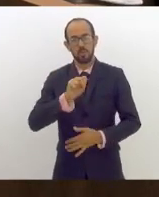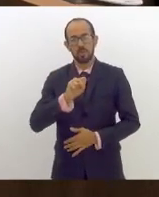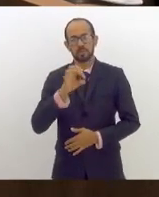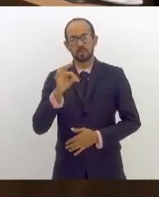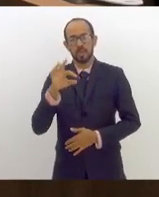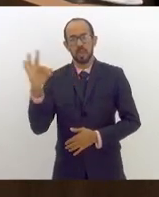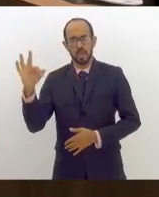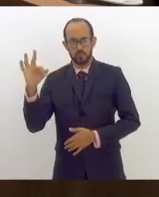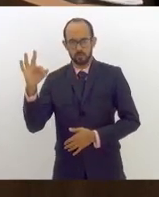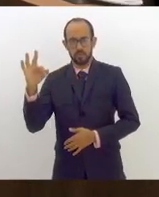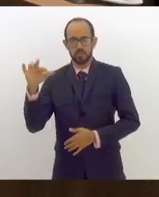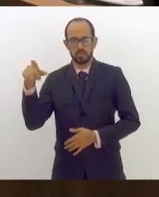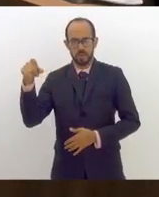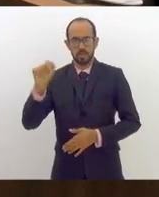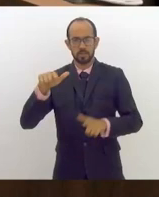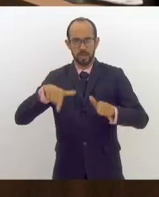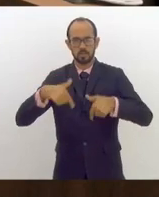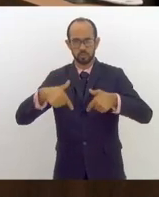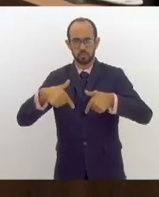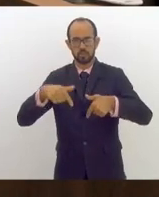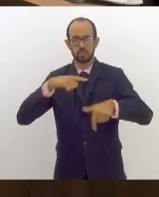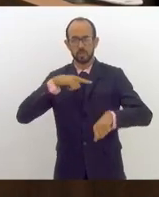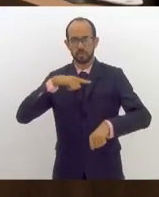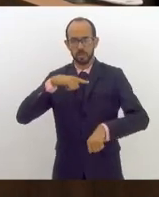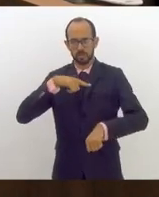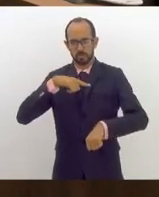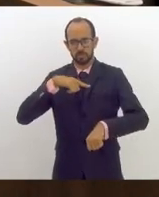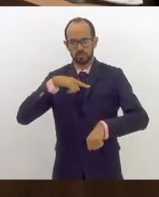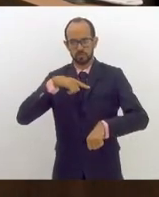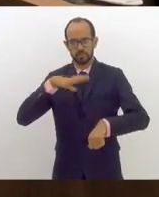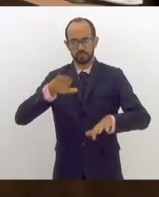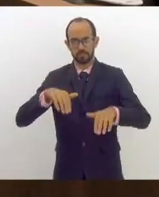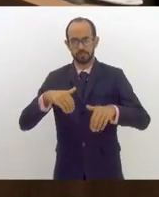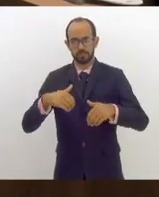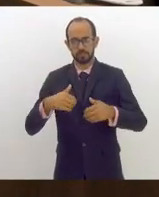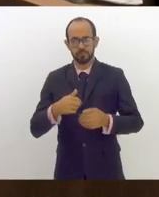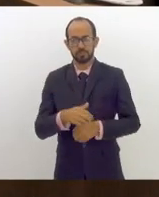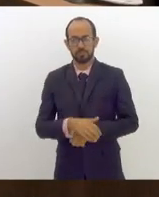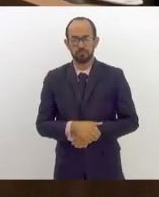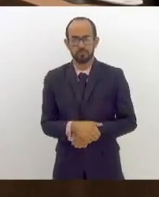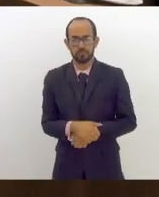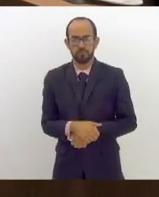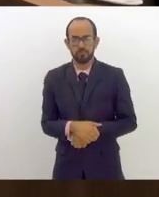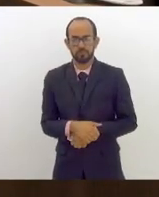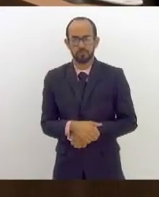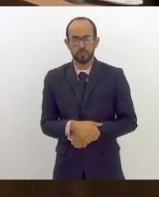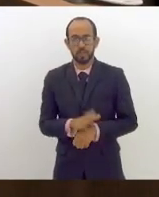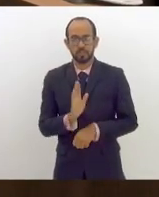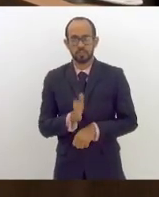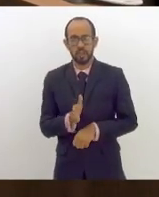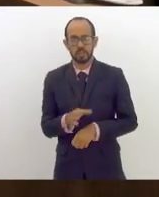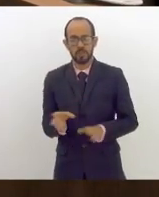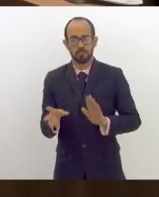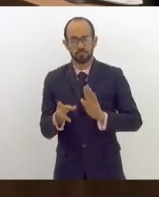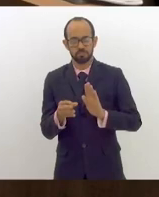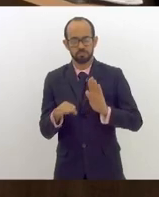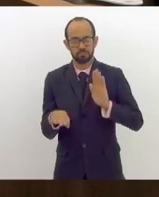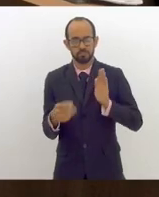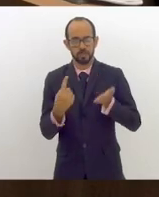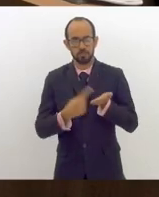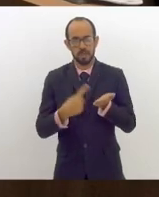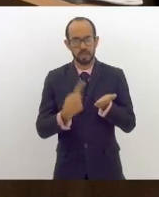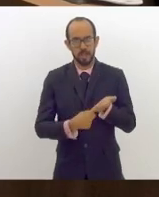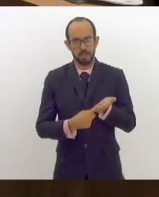ações lá já existem é oções tá até marcado para início de